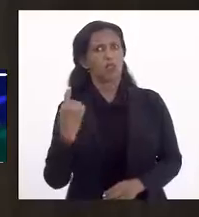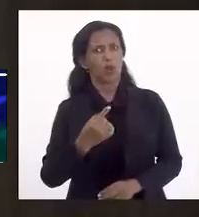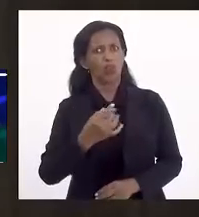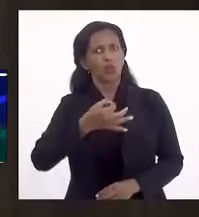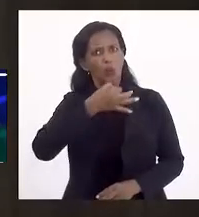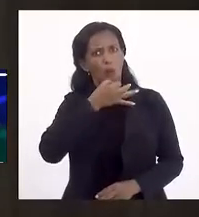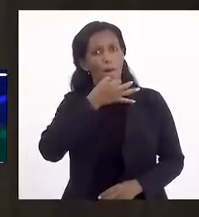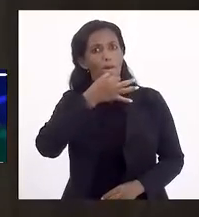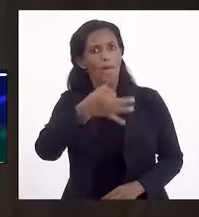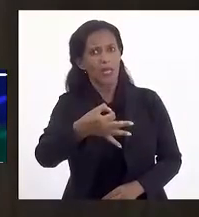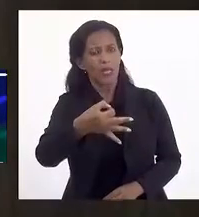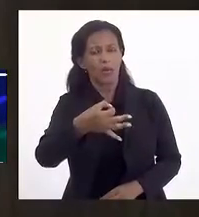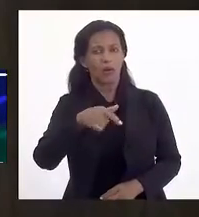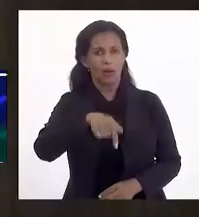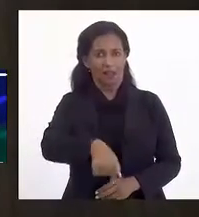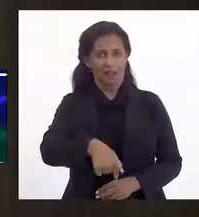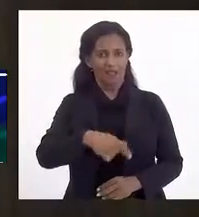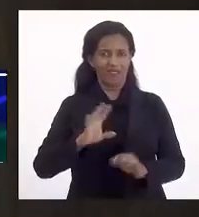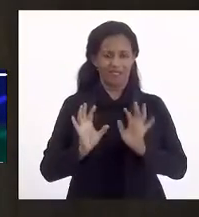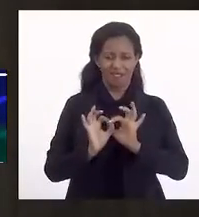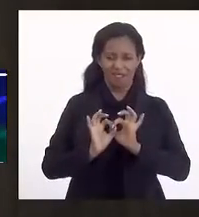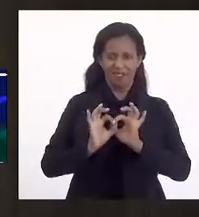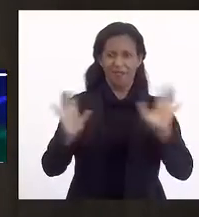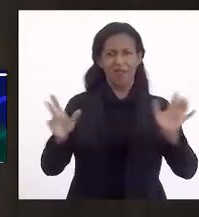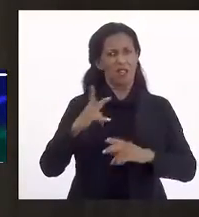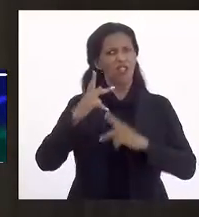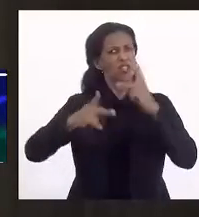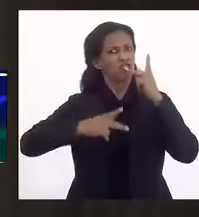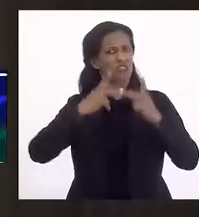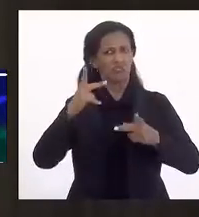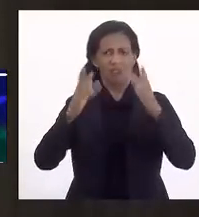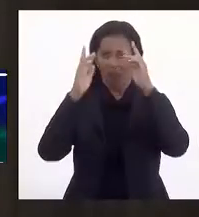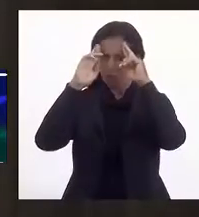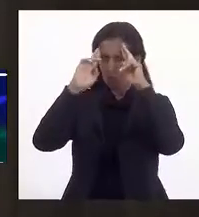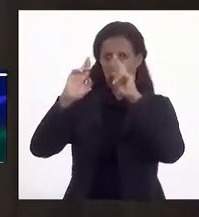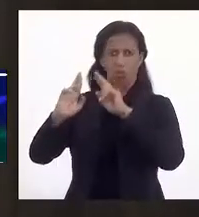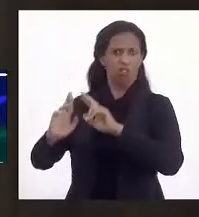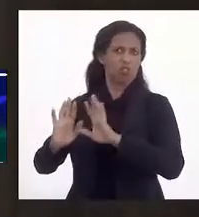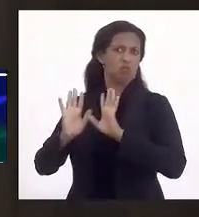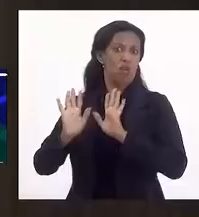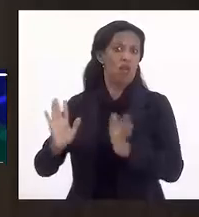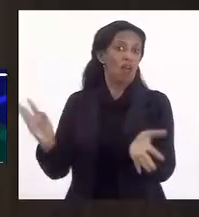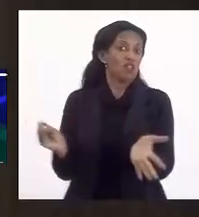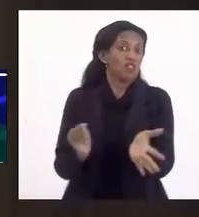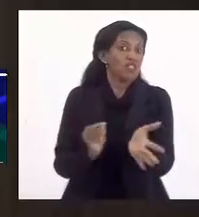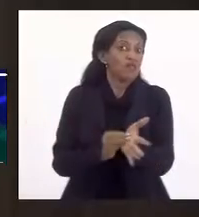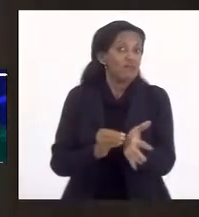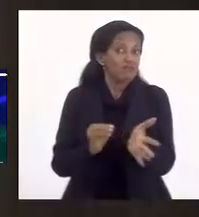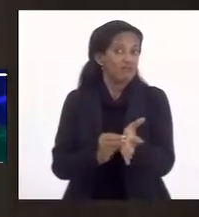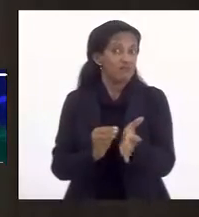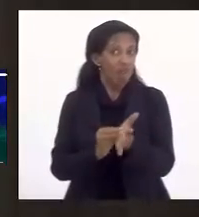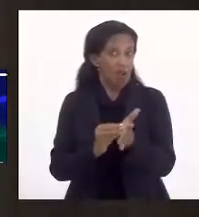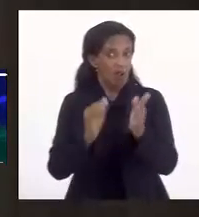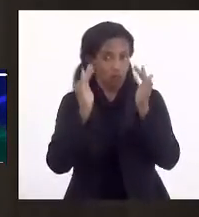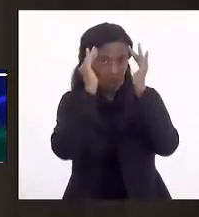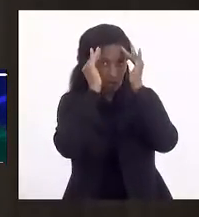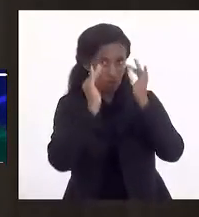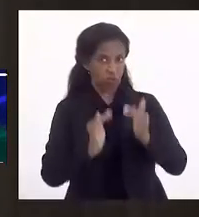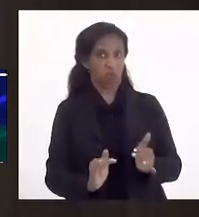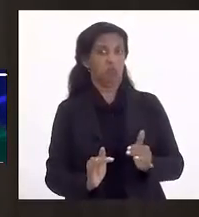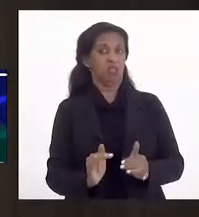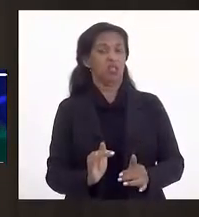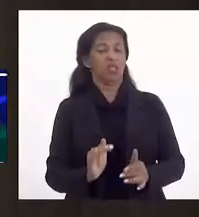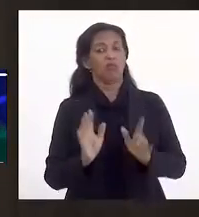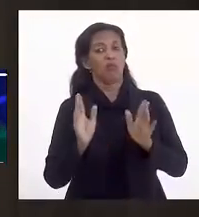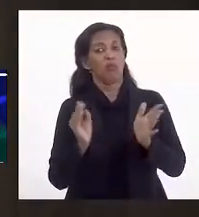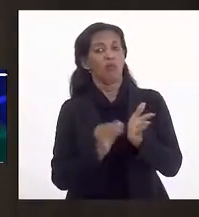aqui nós temos liberdade de dizer com todo respeito, às vezes falta sim o respeito, a educação, e